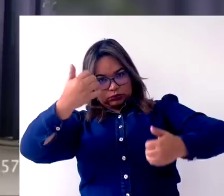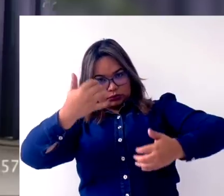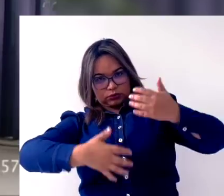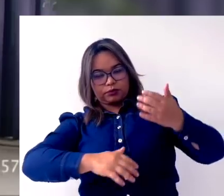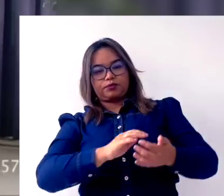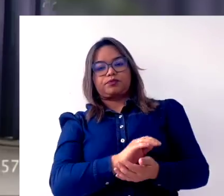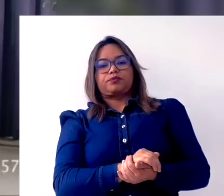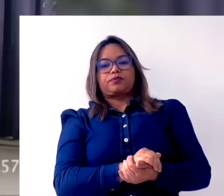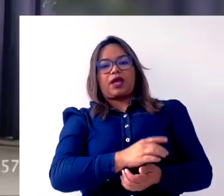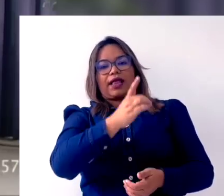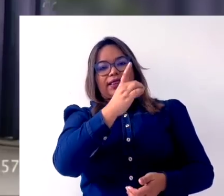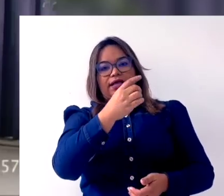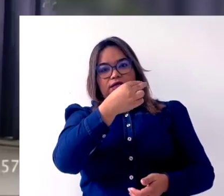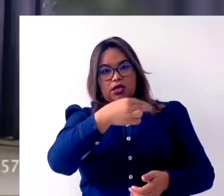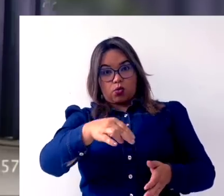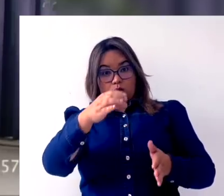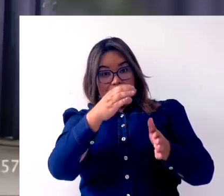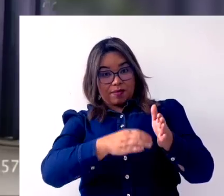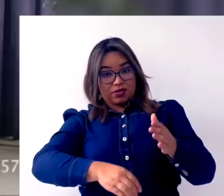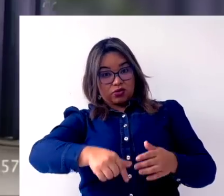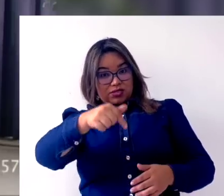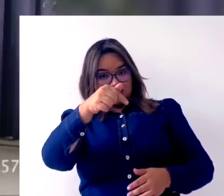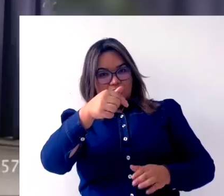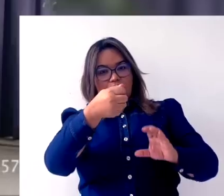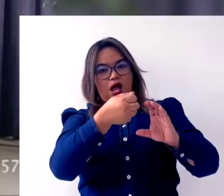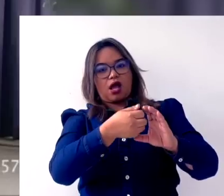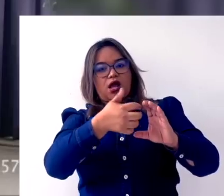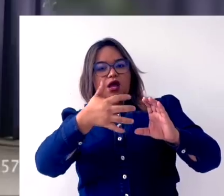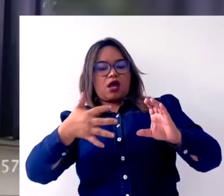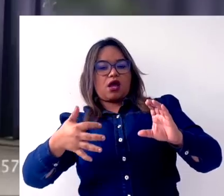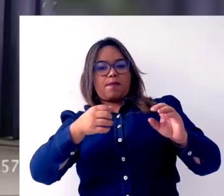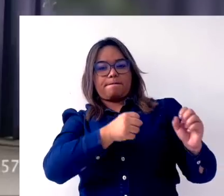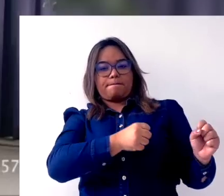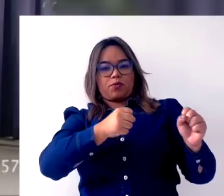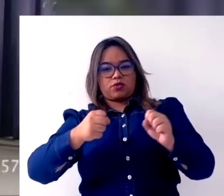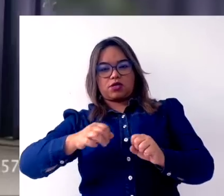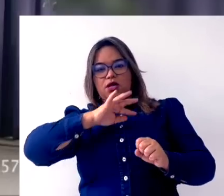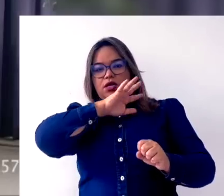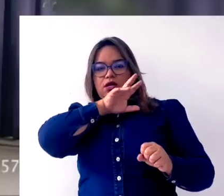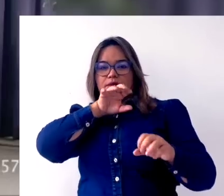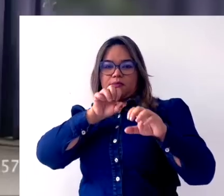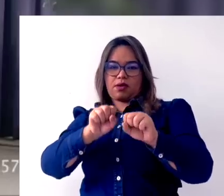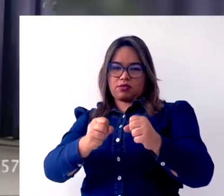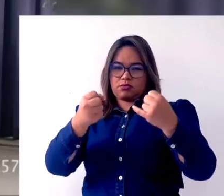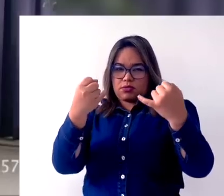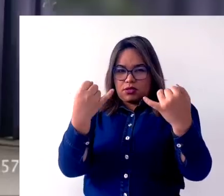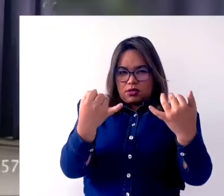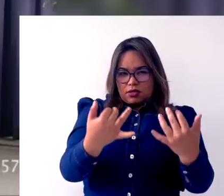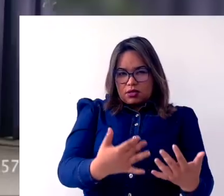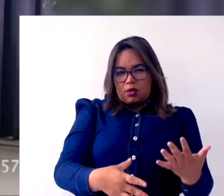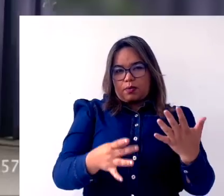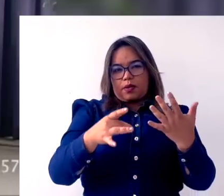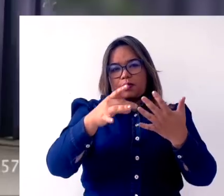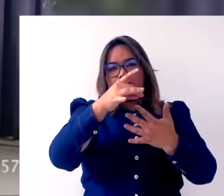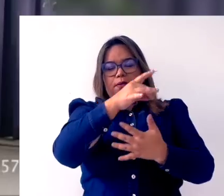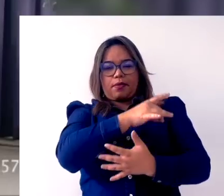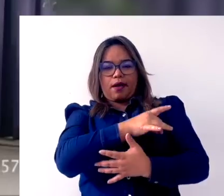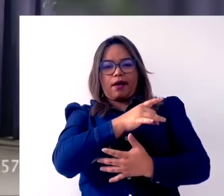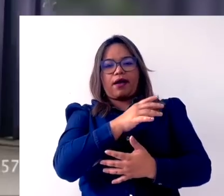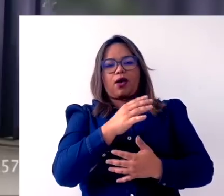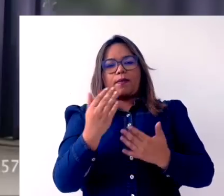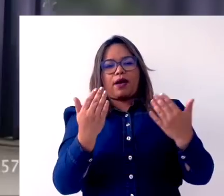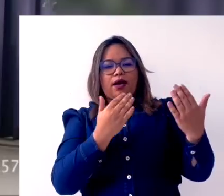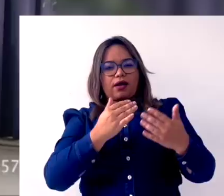assunto. Em Daniel capítulo 7, os atributos do poder da besta são dados. Ali, ele é explicado